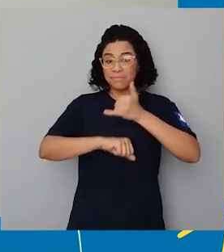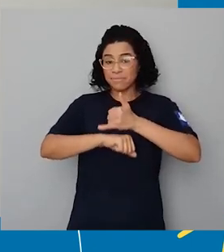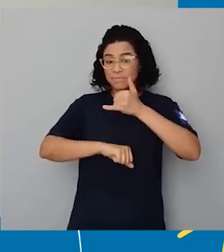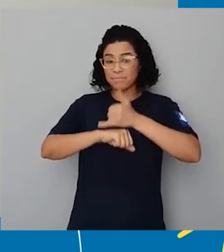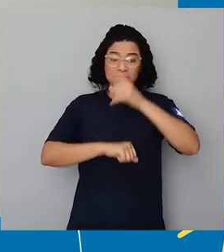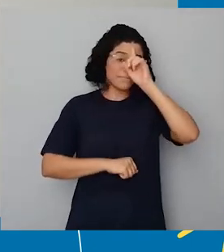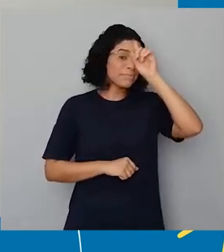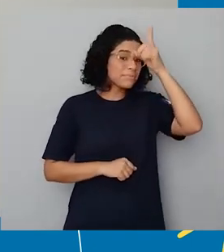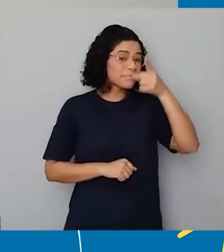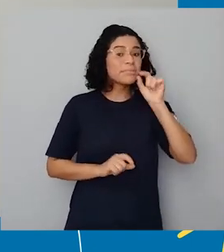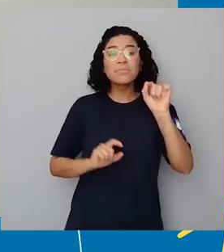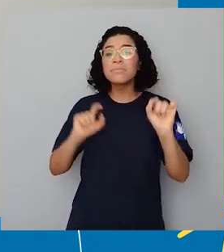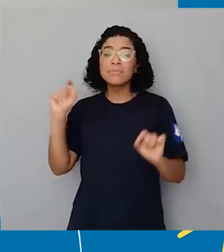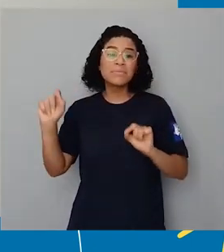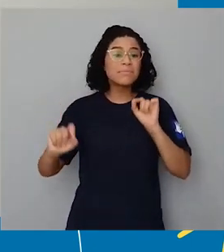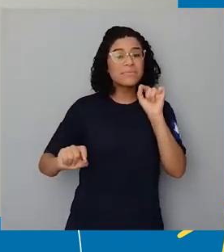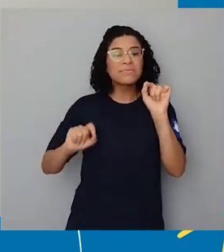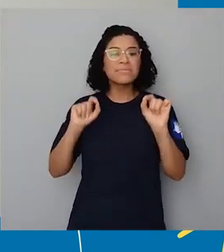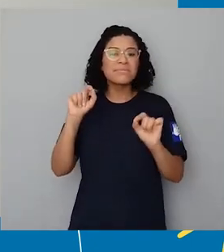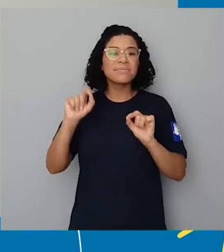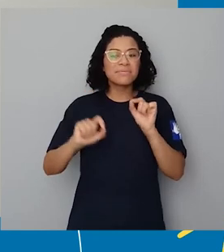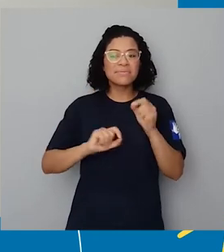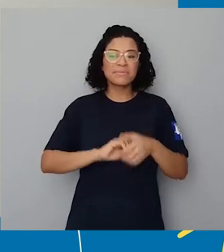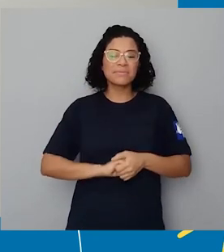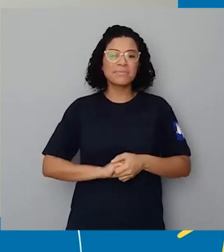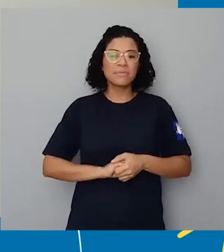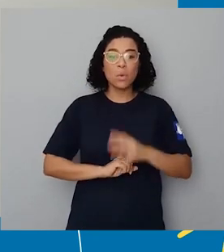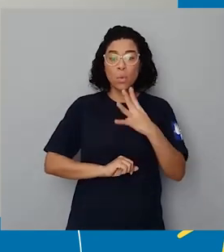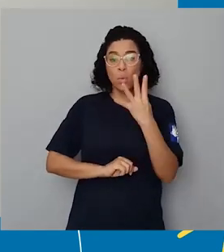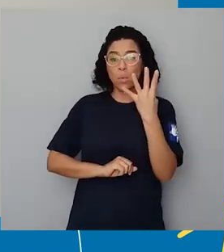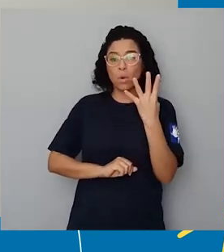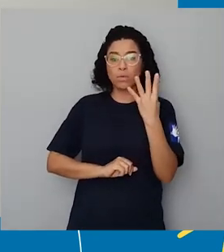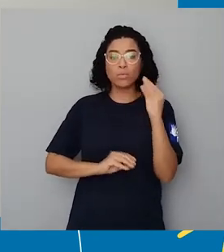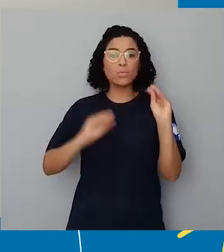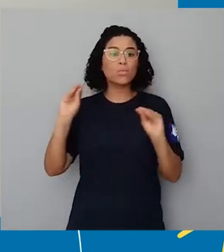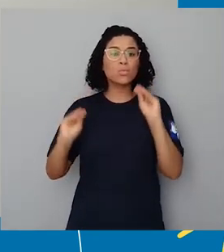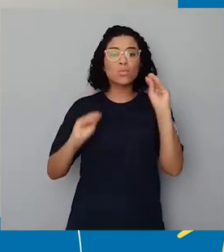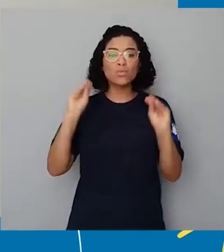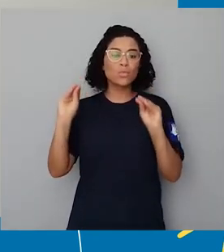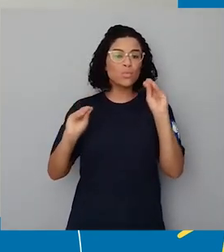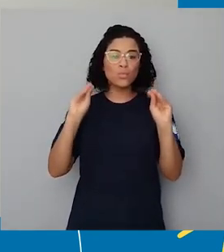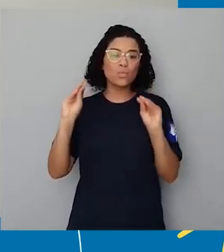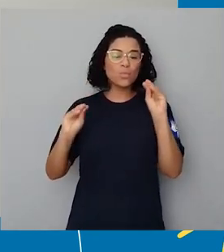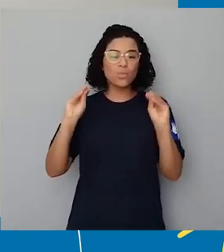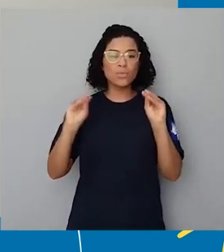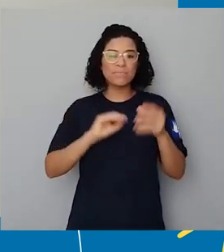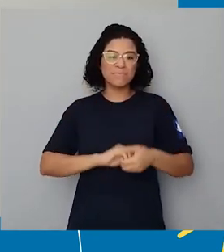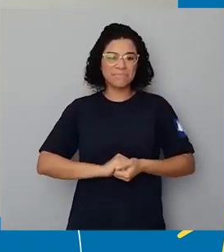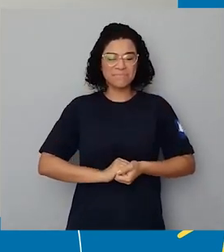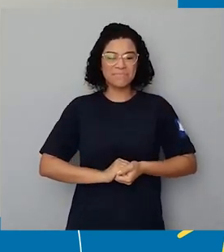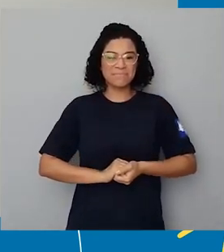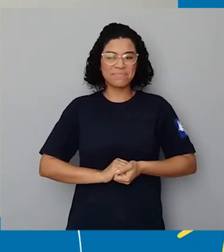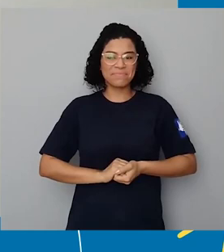Meu mestre mandou fazer o quê? Mandar quatro beijocas bem gostosas.